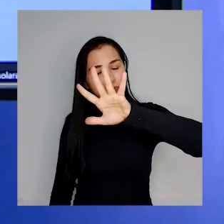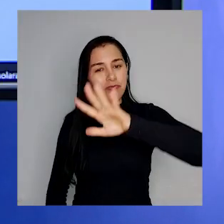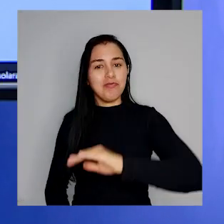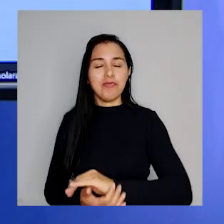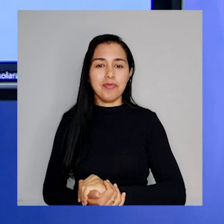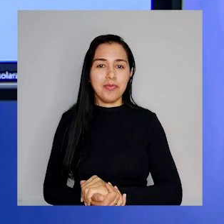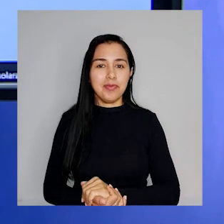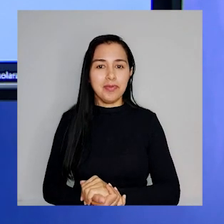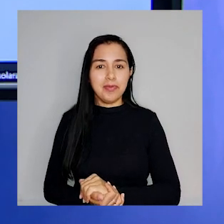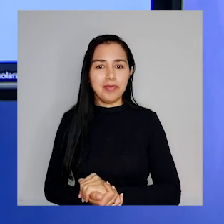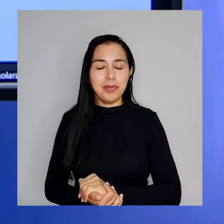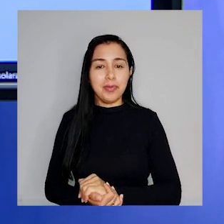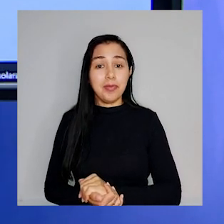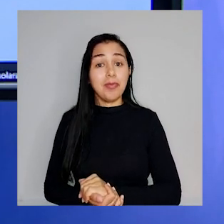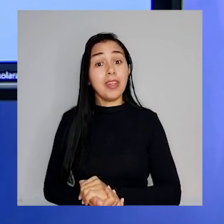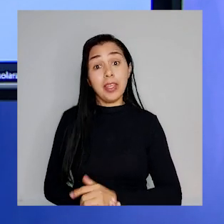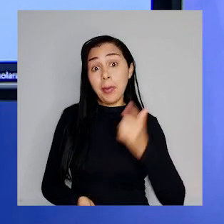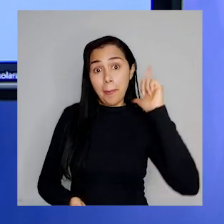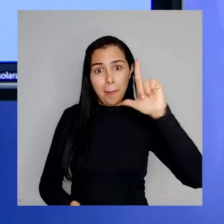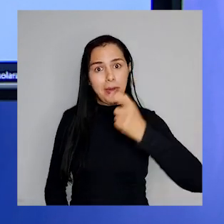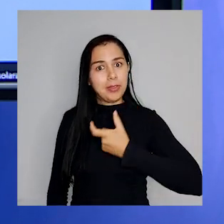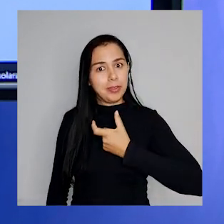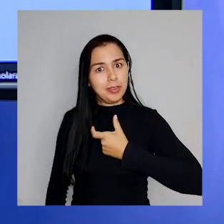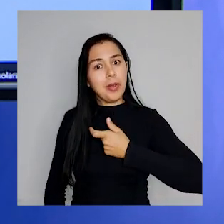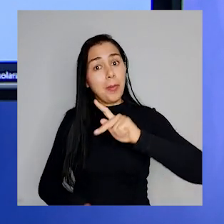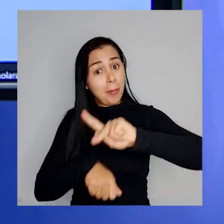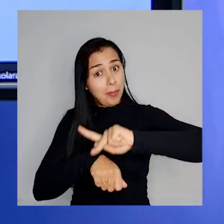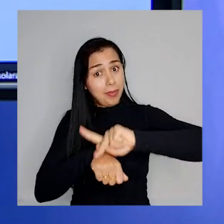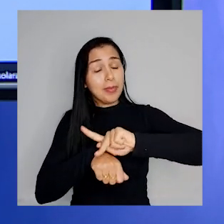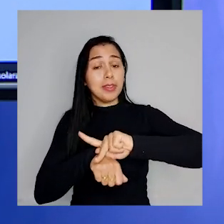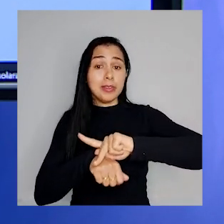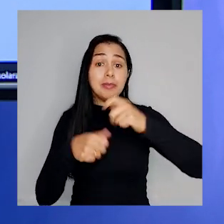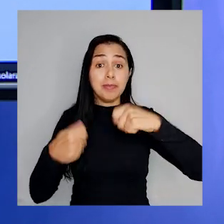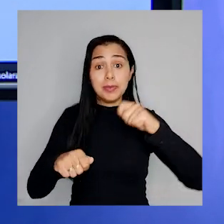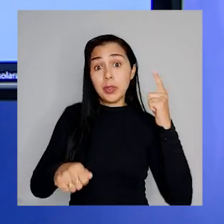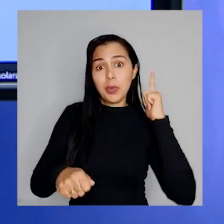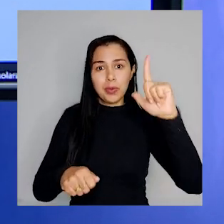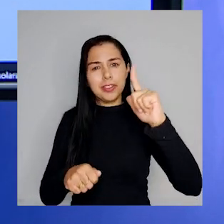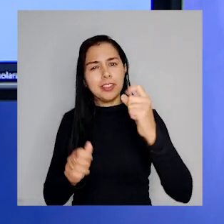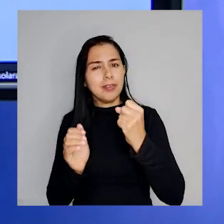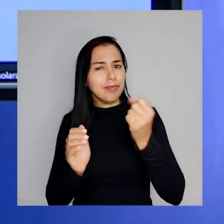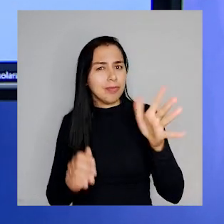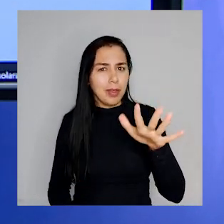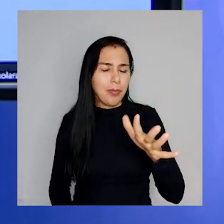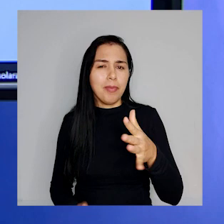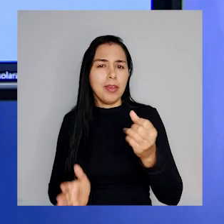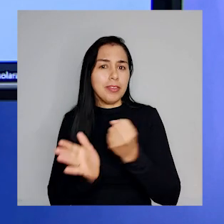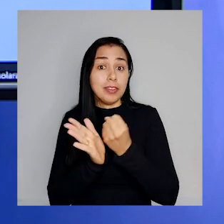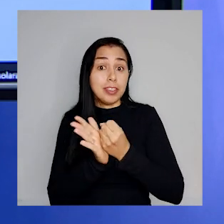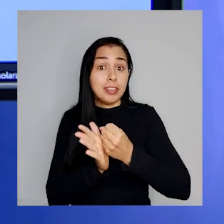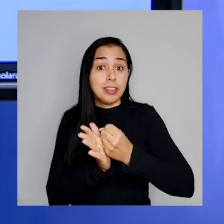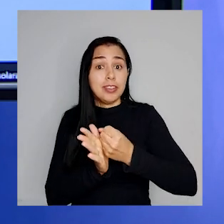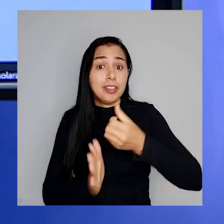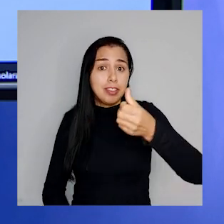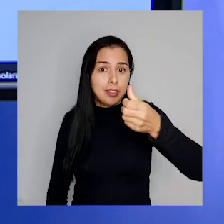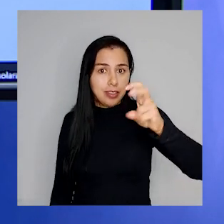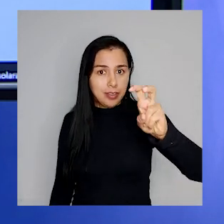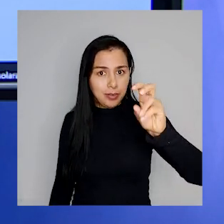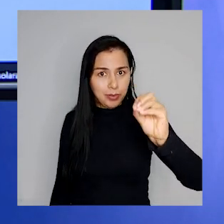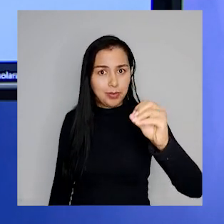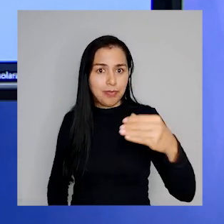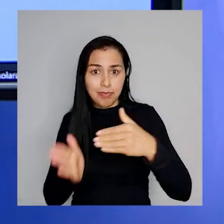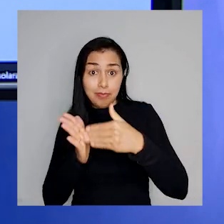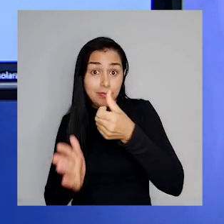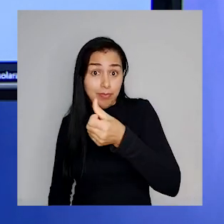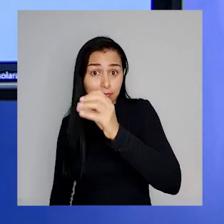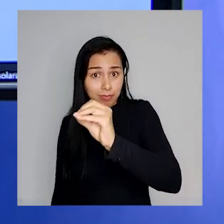participar da premiação nacional. E prata vai ficar entre 50 e 60,